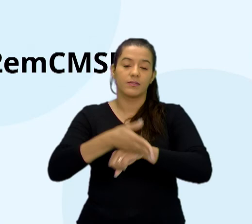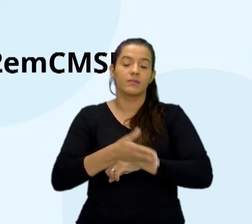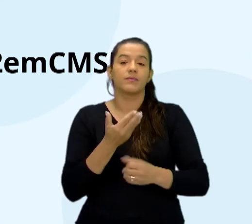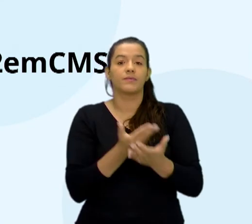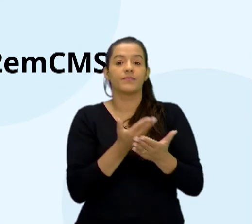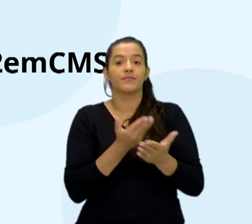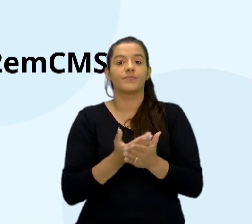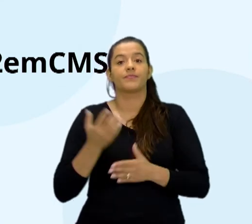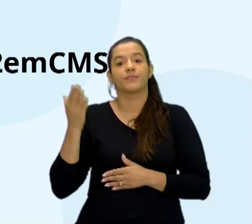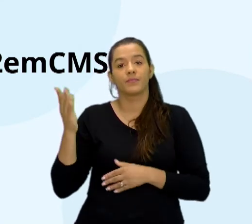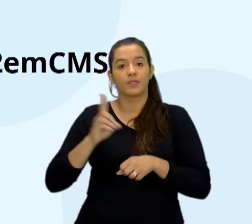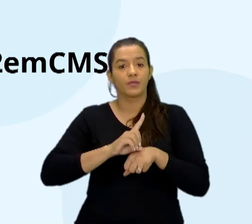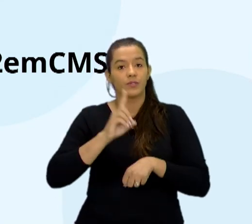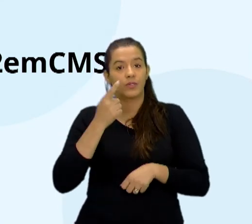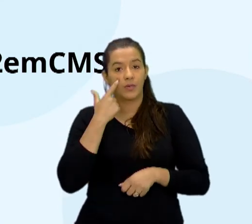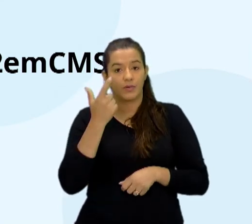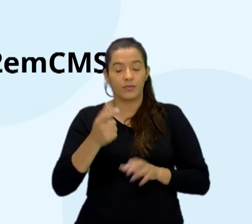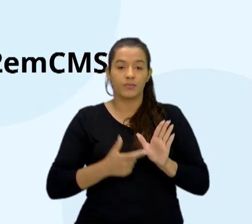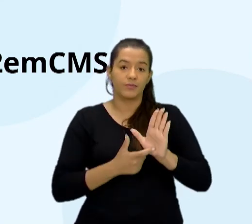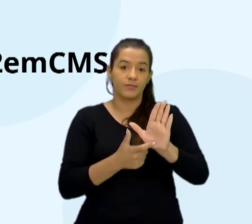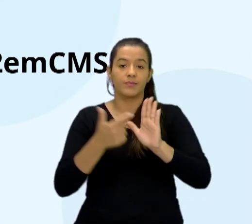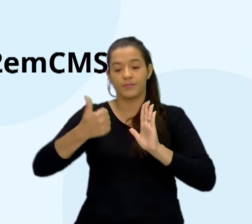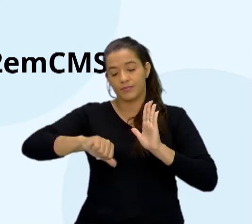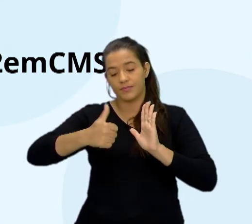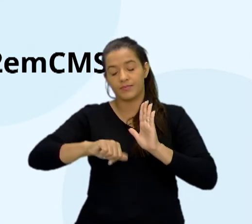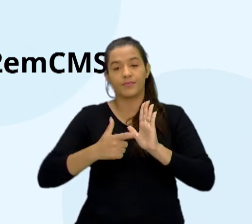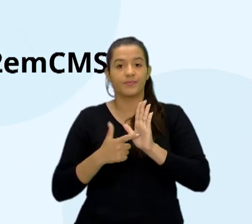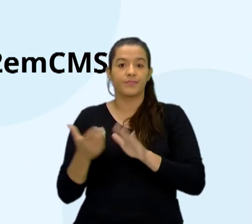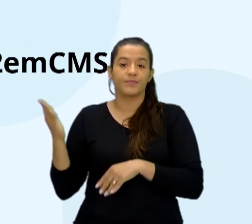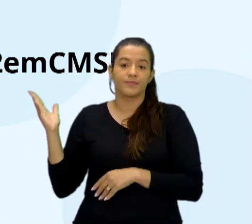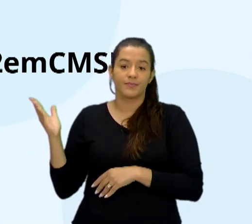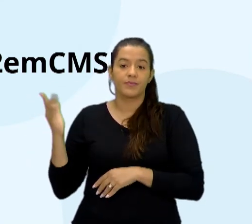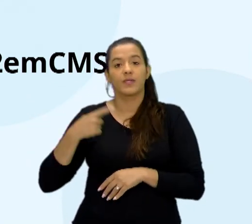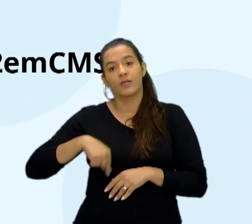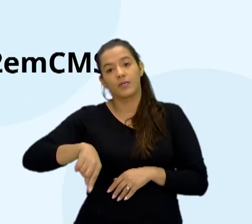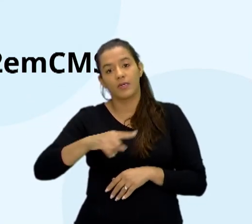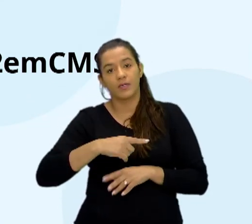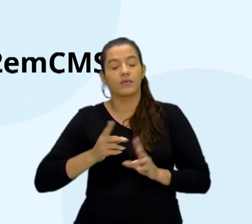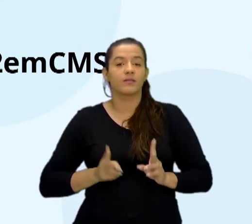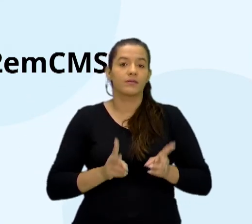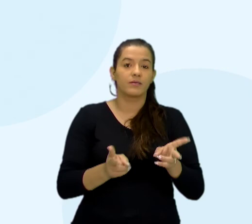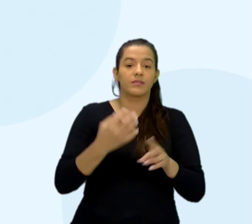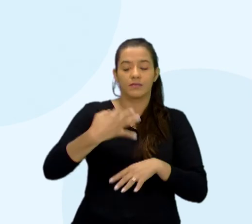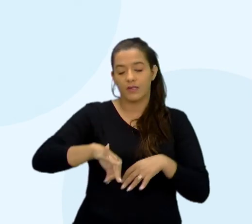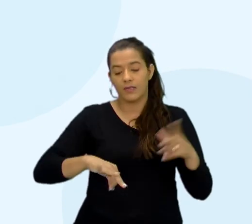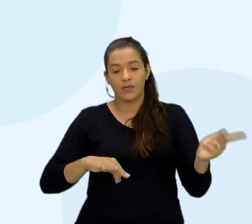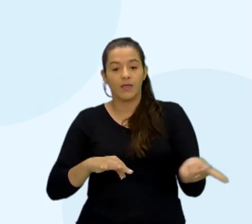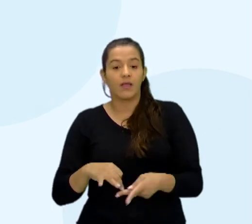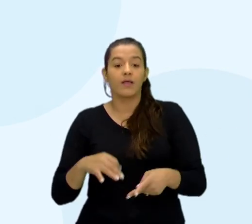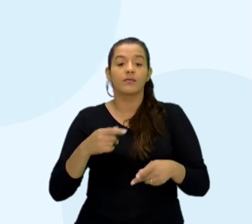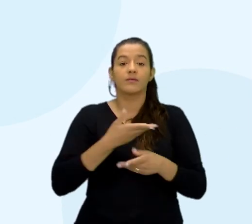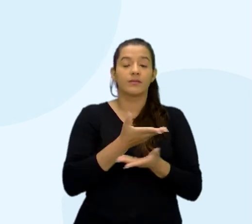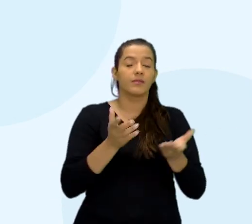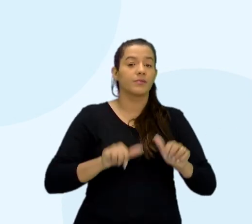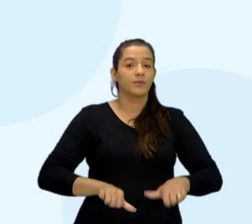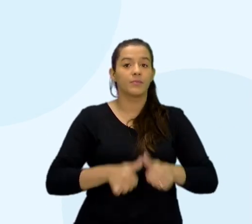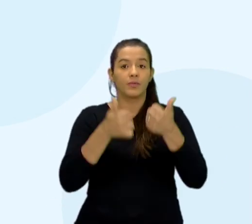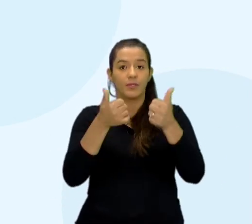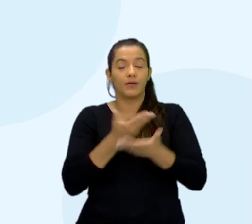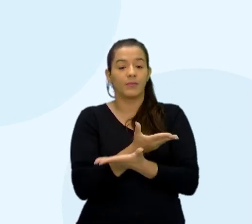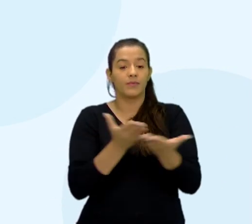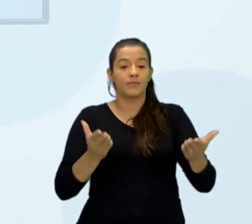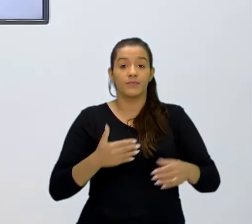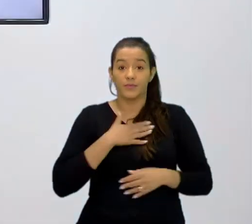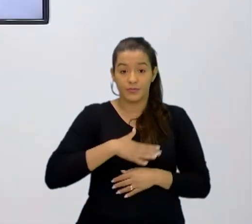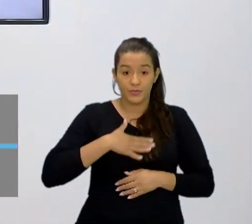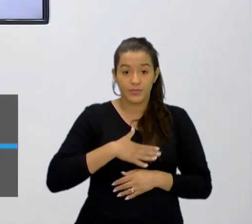Nosso diretor vai colocar o QR Code para vocês fazerem a análise da aula aí, o que a gente fez de certo, de errado, e o que a gente sempre pode melhorar para vocês.